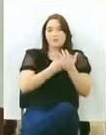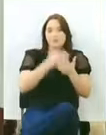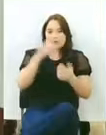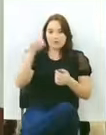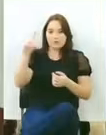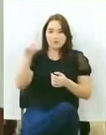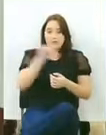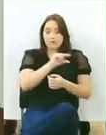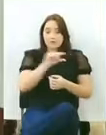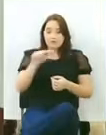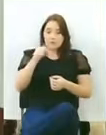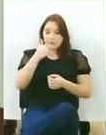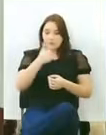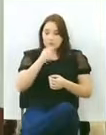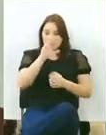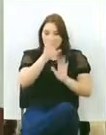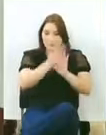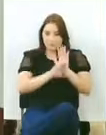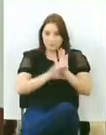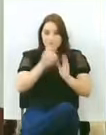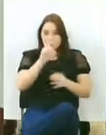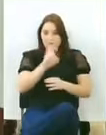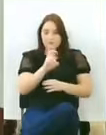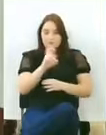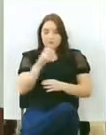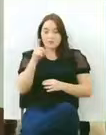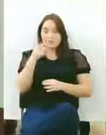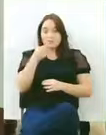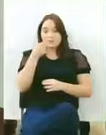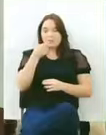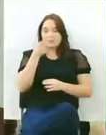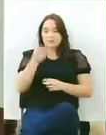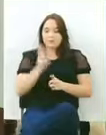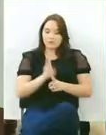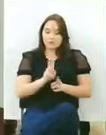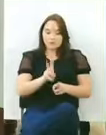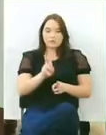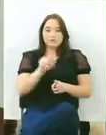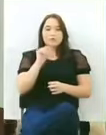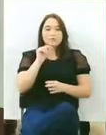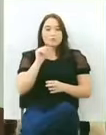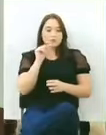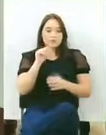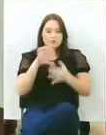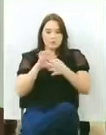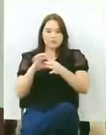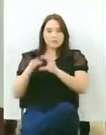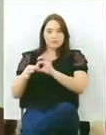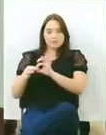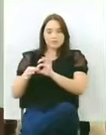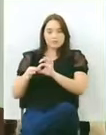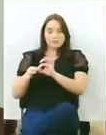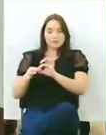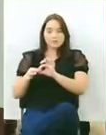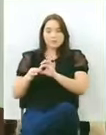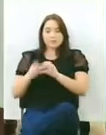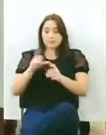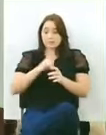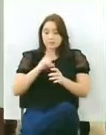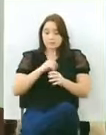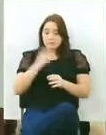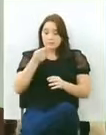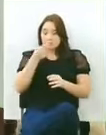Deus. Agora no versículo 1 do capítulo 5 ele continua esse assunto, mas ele passa a listar